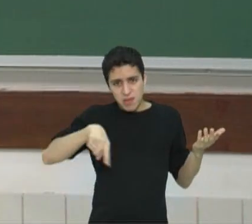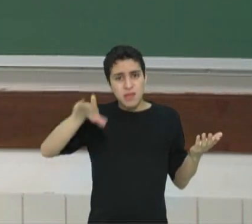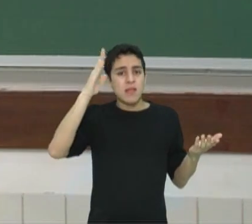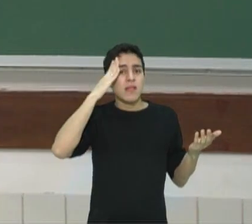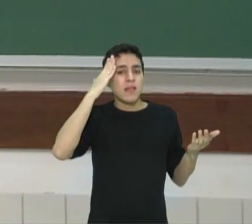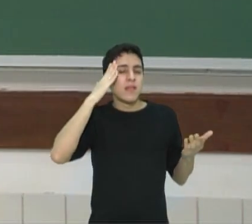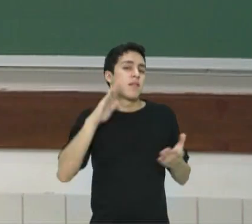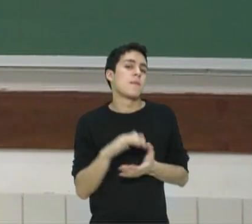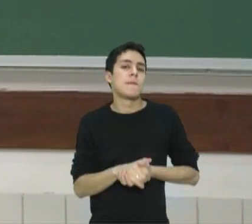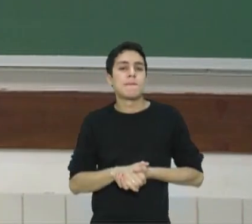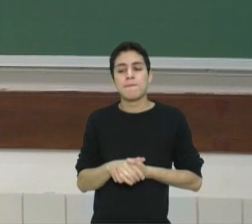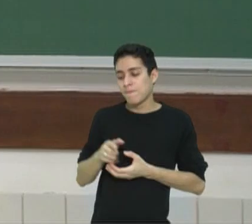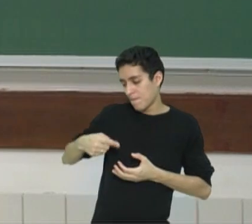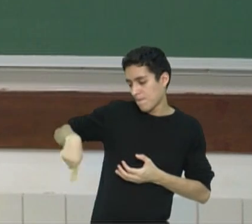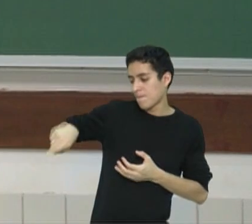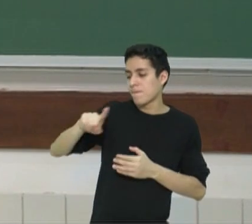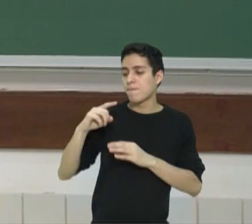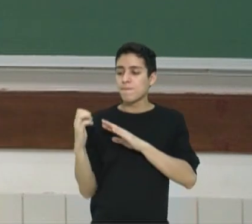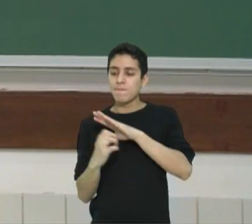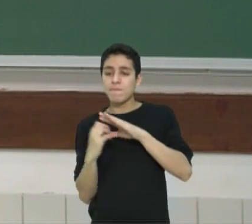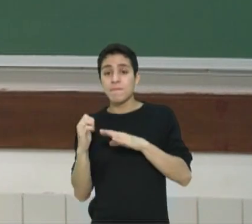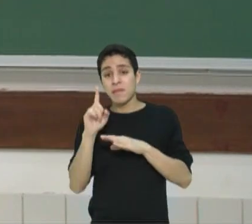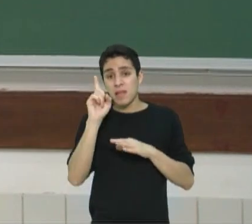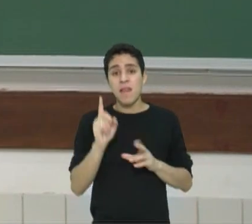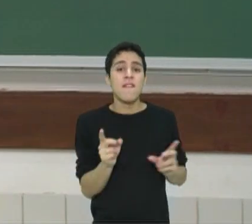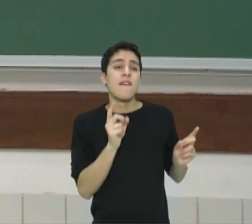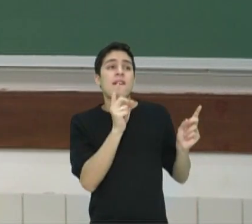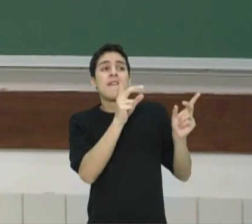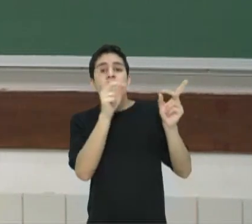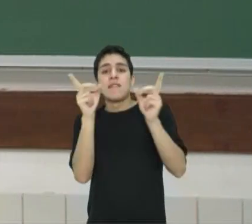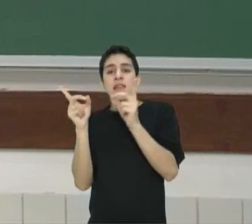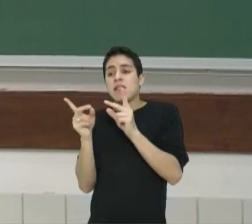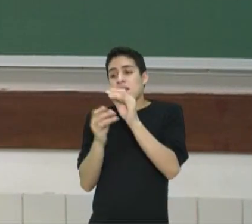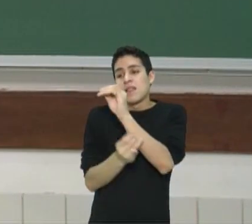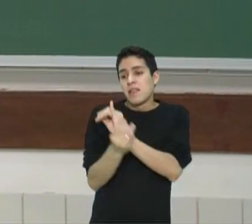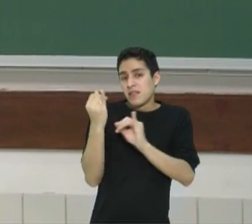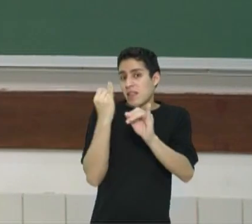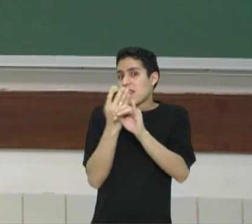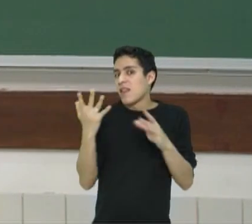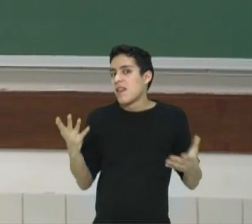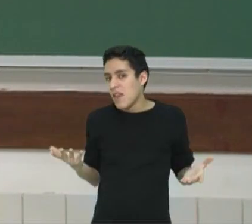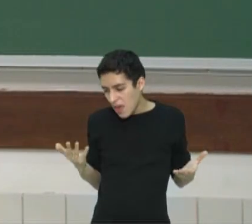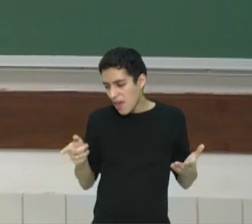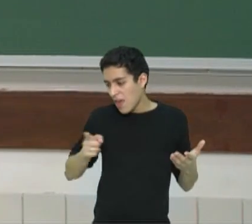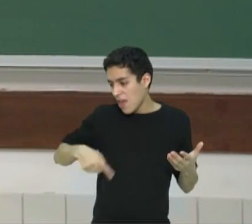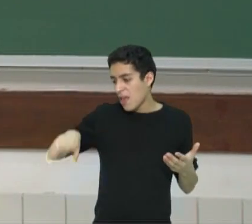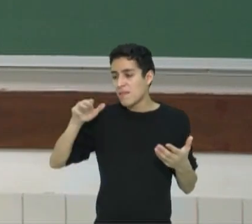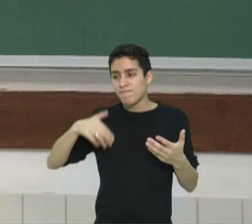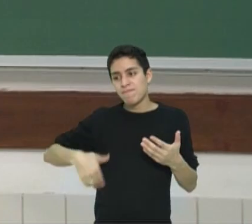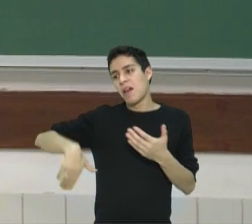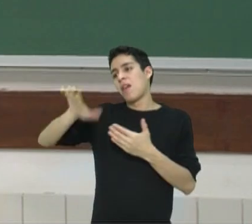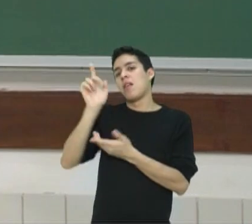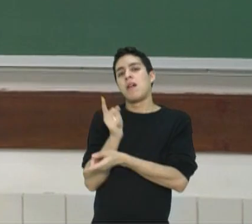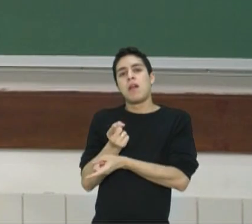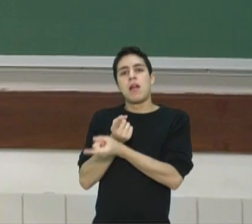para vocês empresas que fazem vendas online pela internet foi um dos mercados que mais cresceram foram as eu